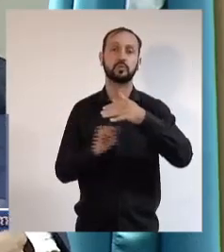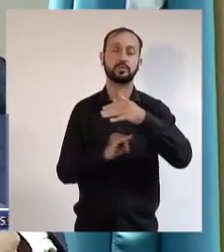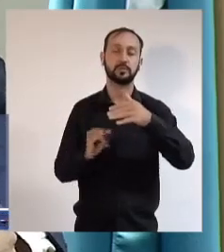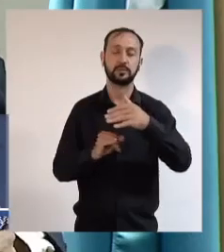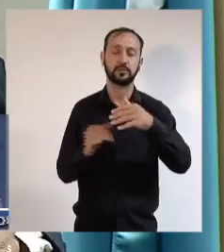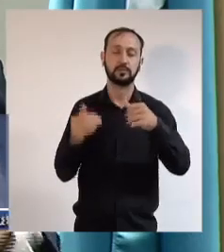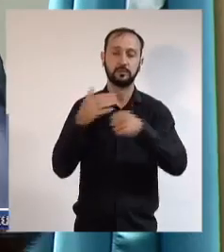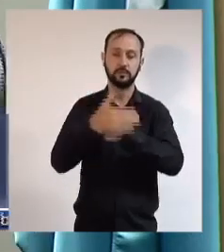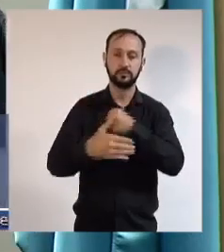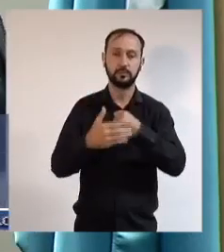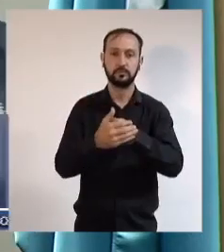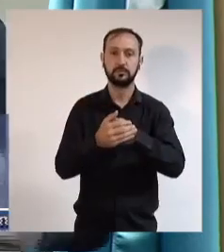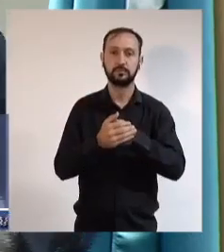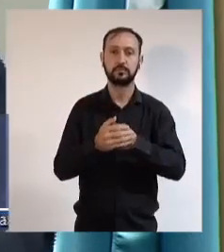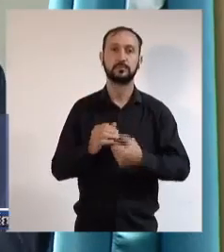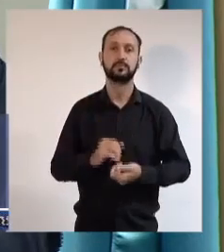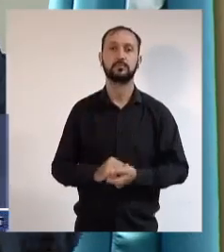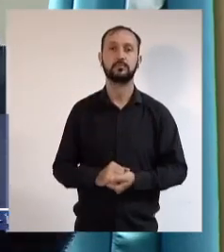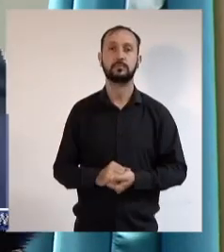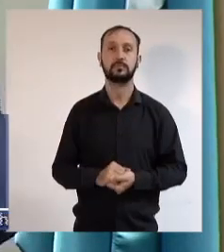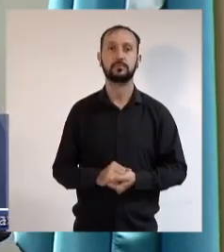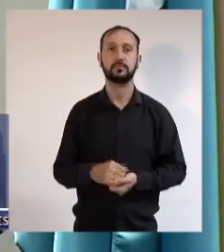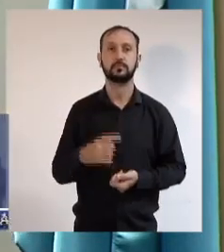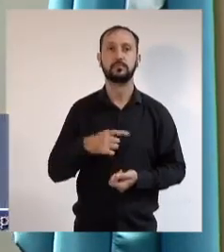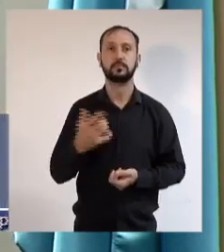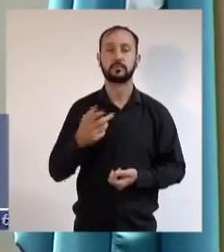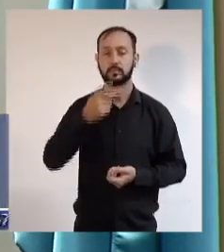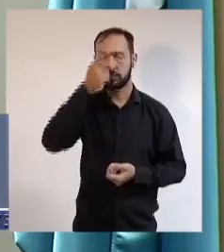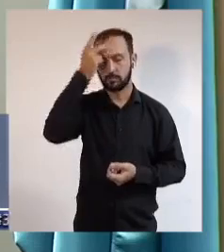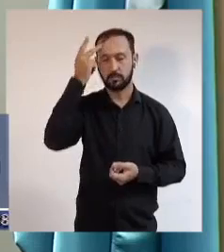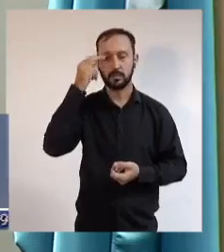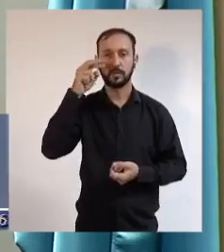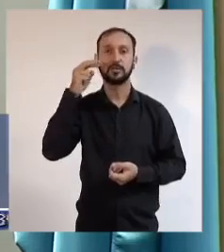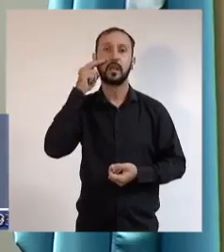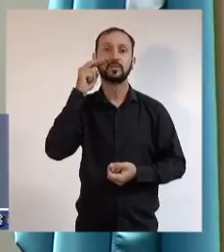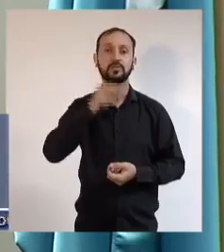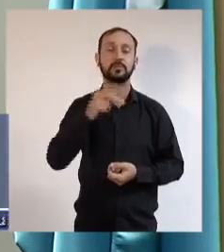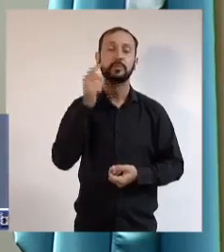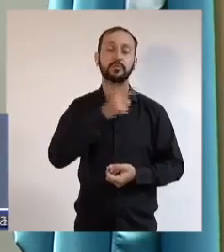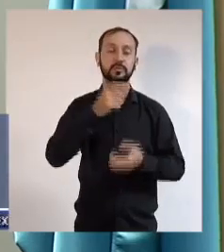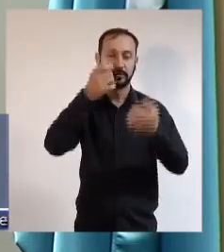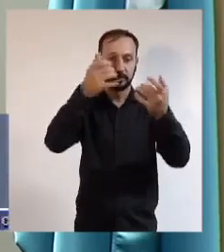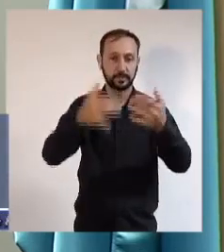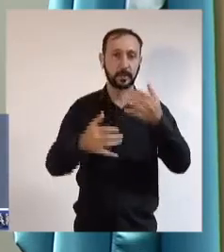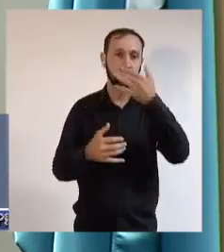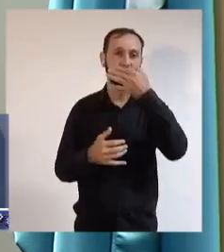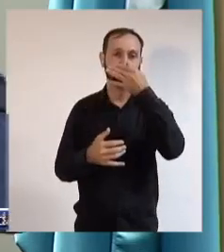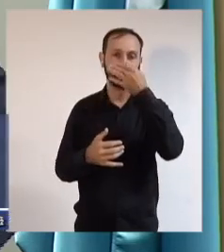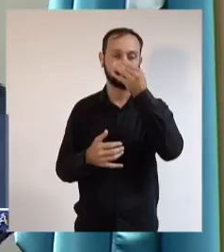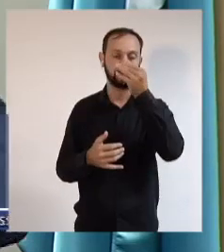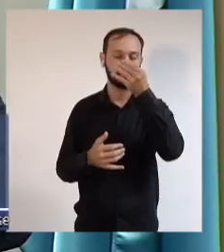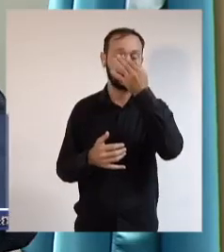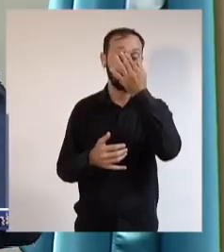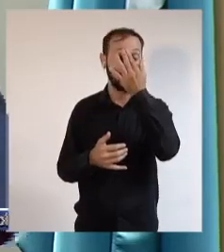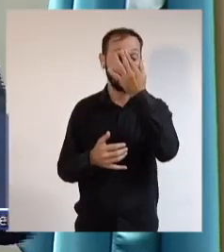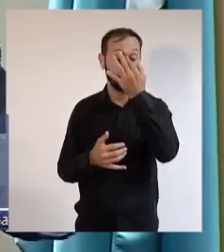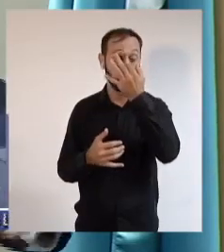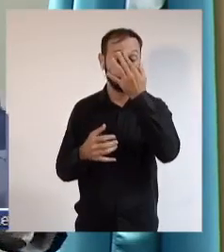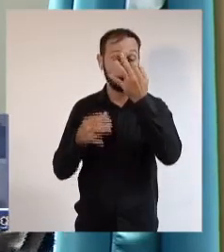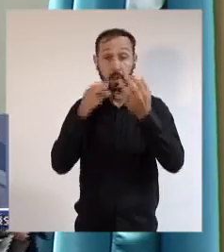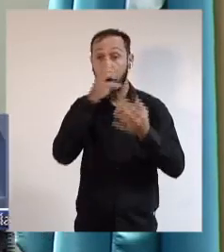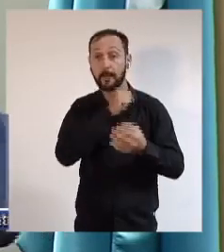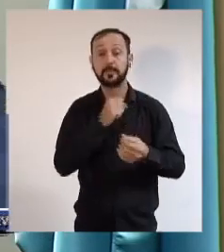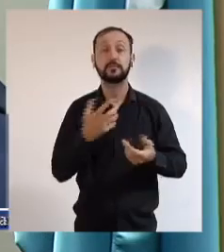o nome por telespectador o que nos assiste poder acampar poder acompanhar então